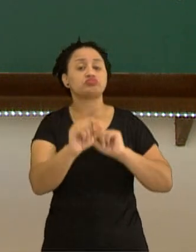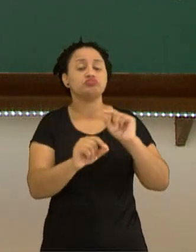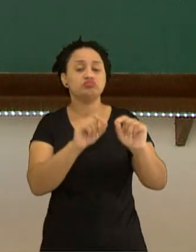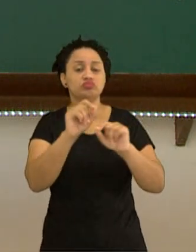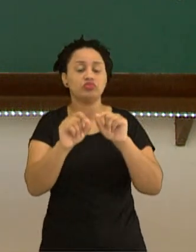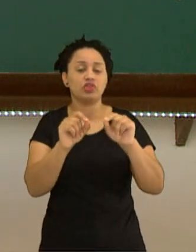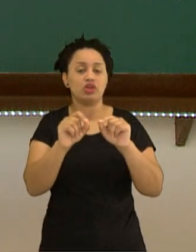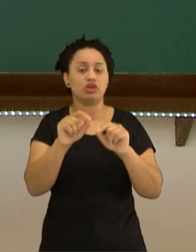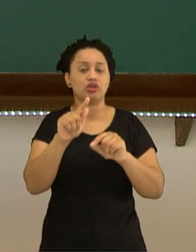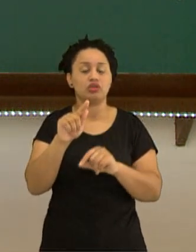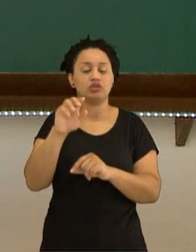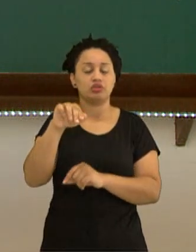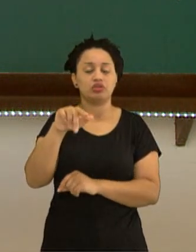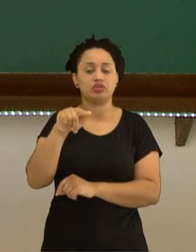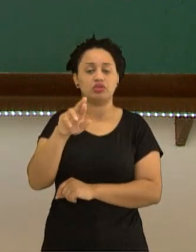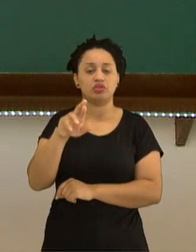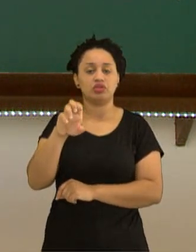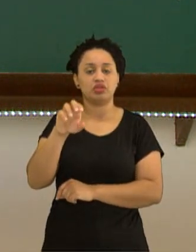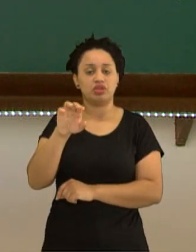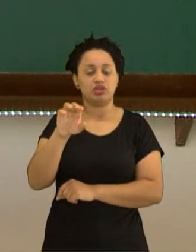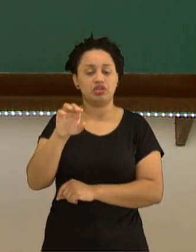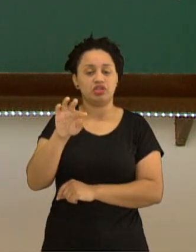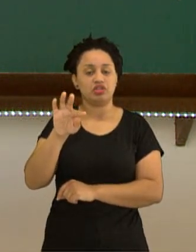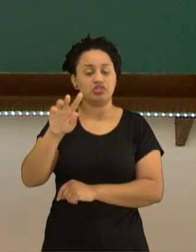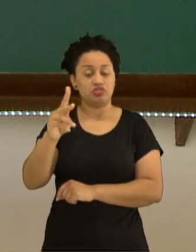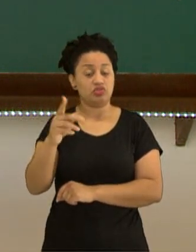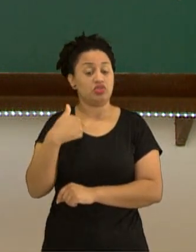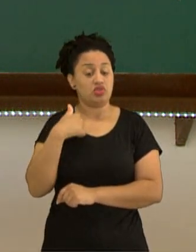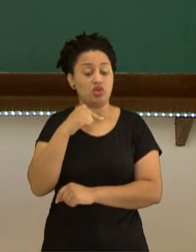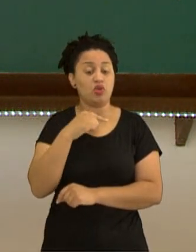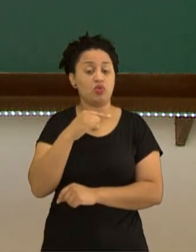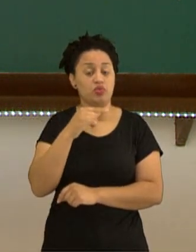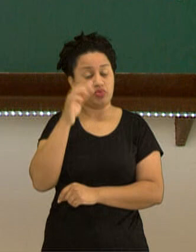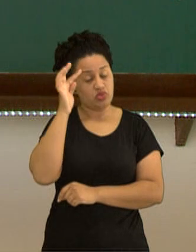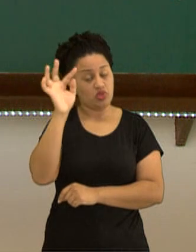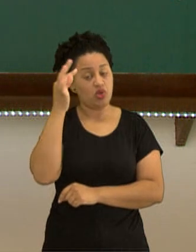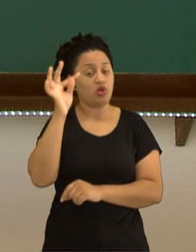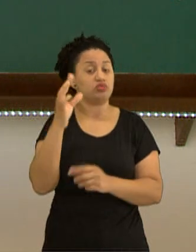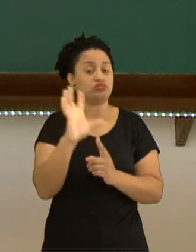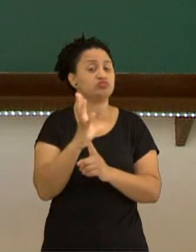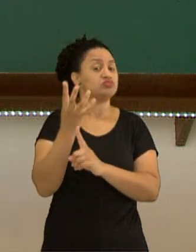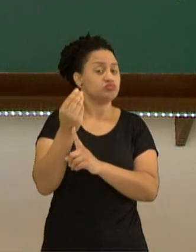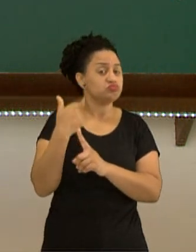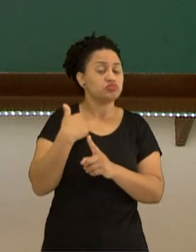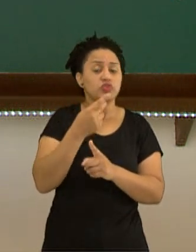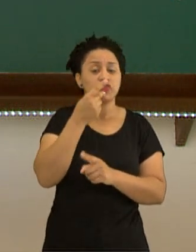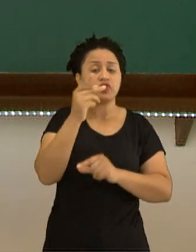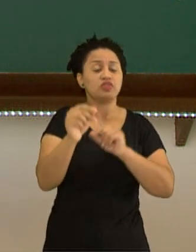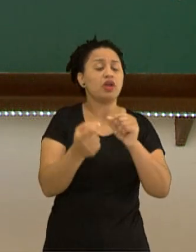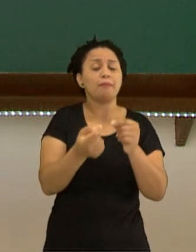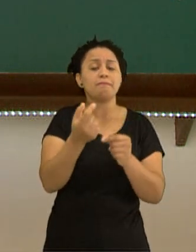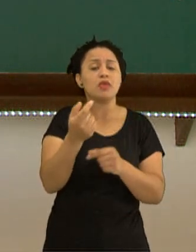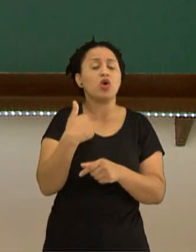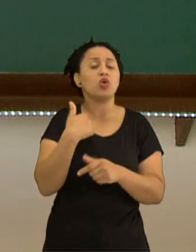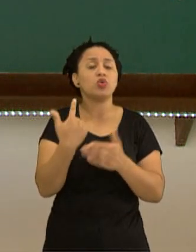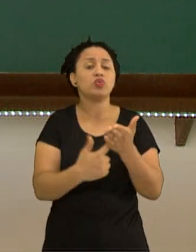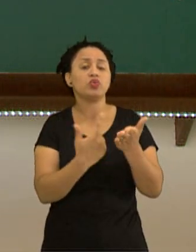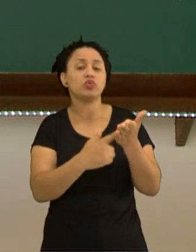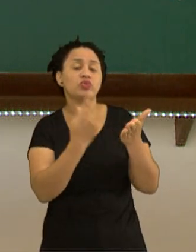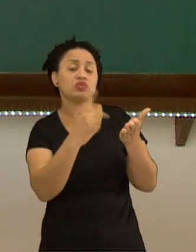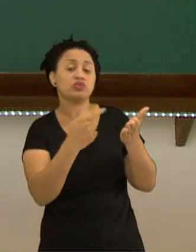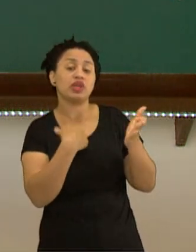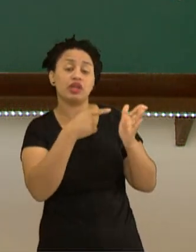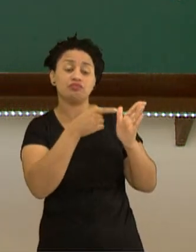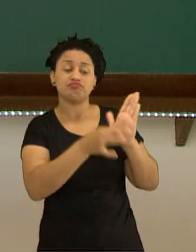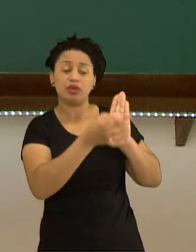um grande teórico da arte, que ele aborda muito pouco algumas questões no seu livro. E ele é